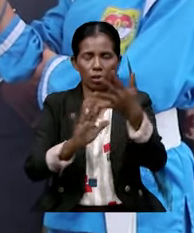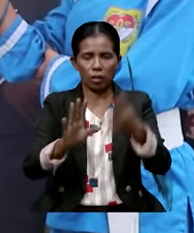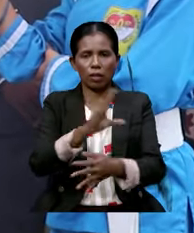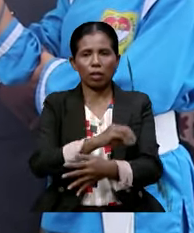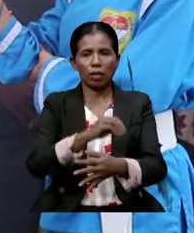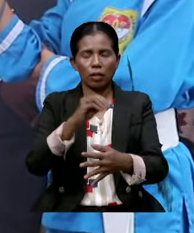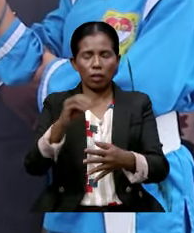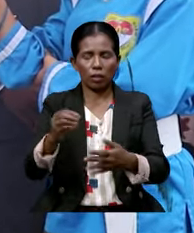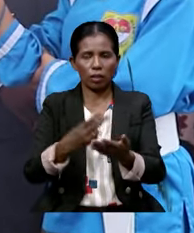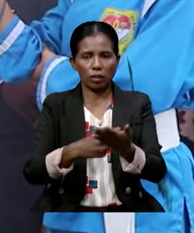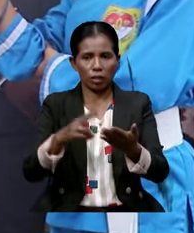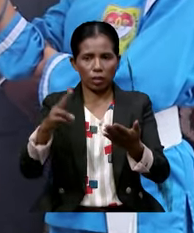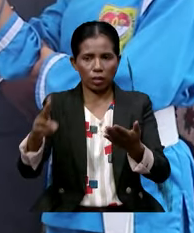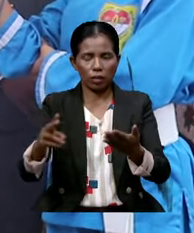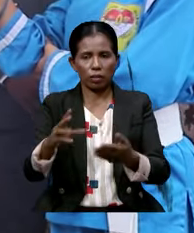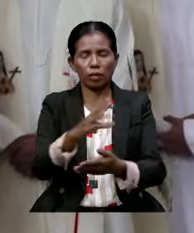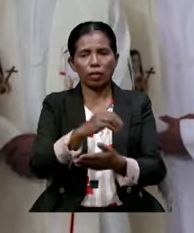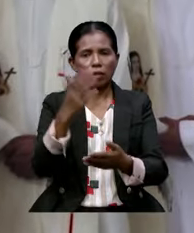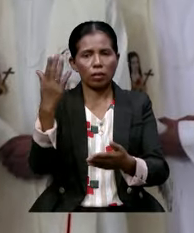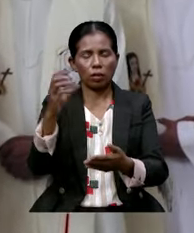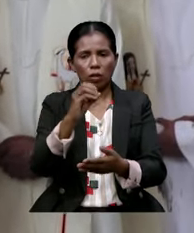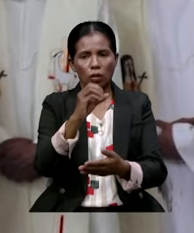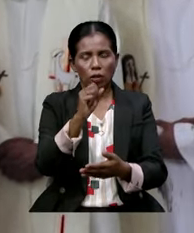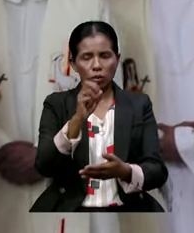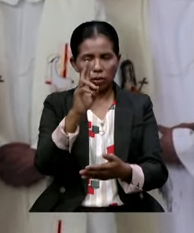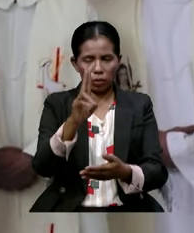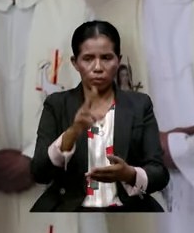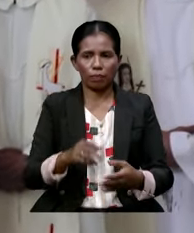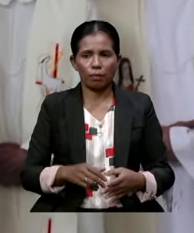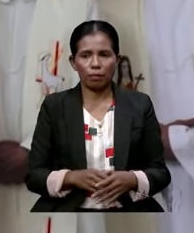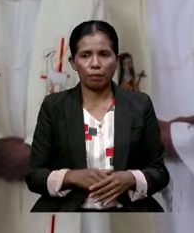cartório Santa Teresinha do Menino Jesus Ossu. Feliciano Venâncio Belo, GMN.